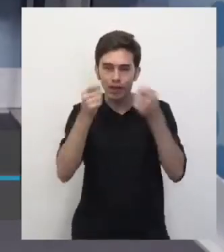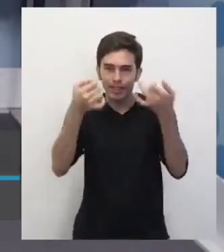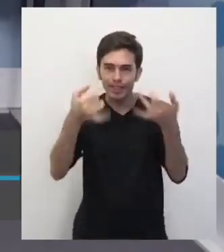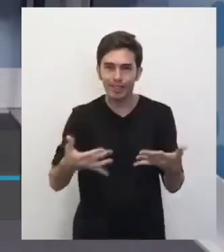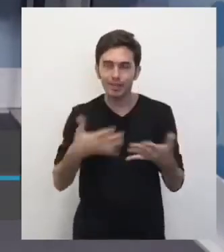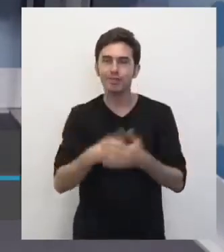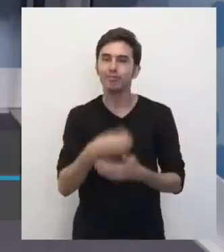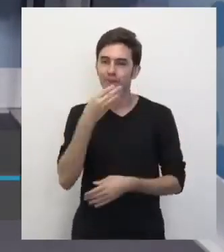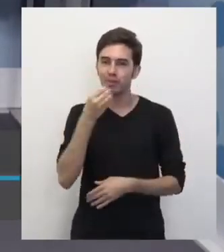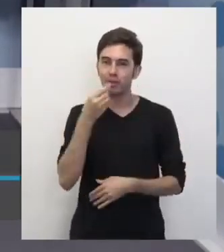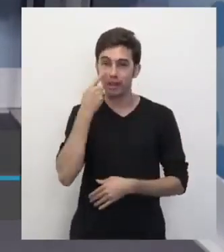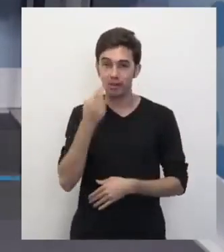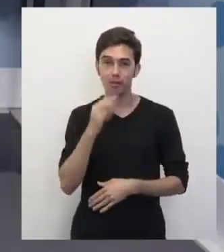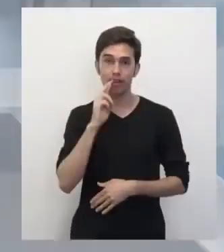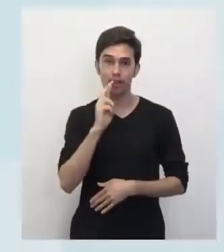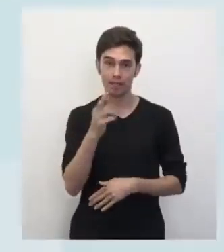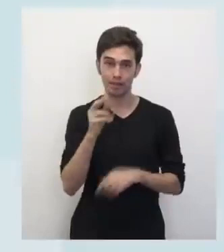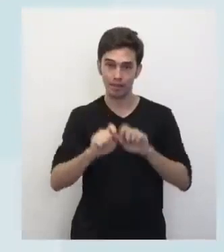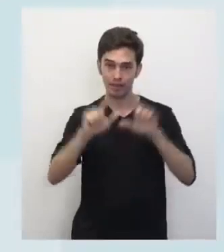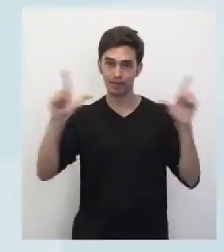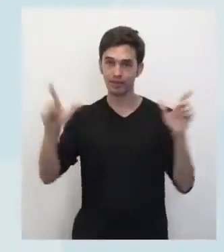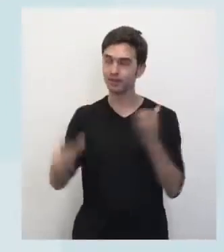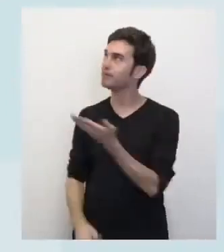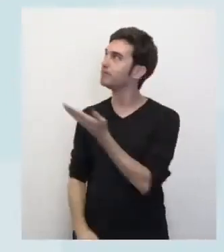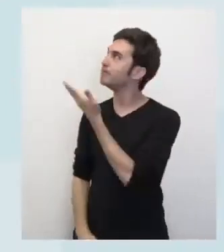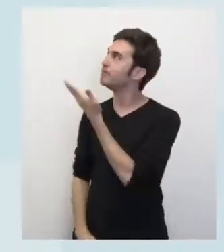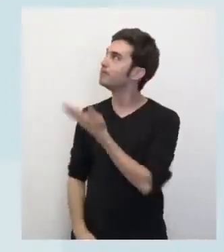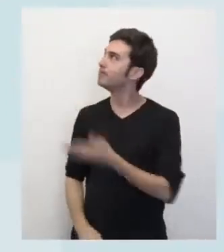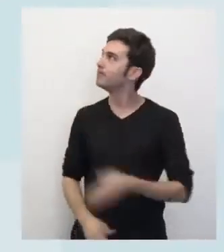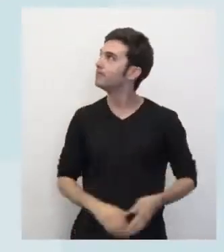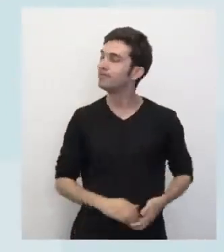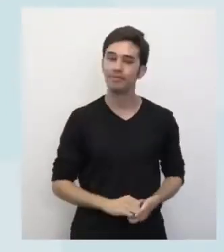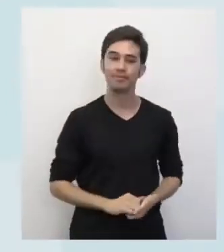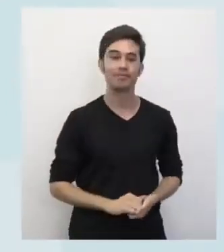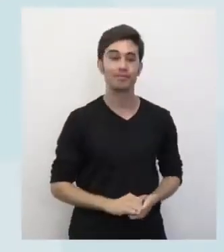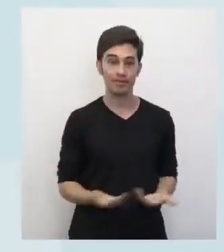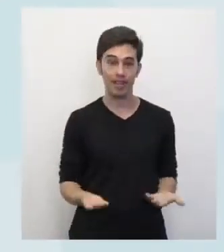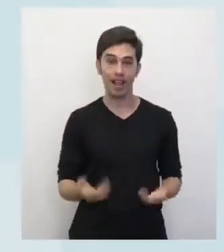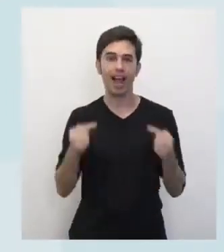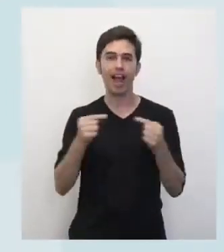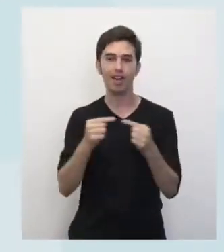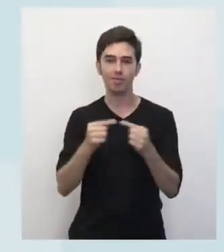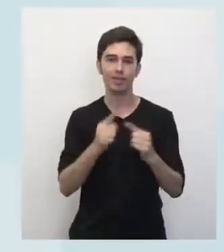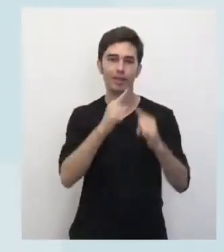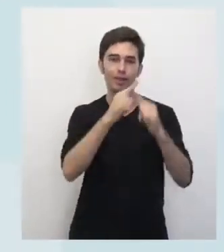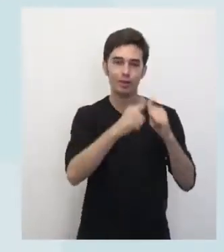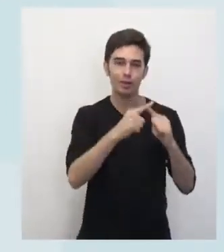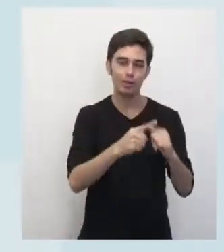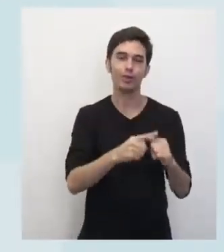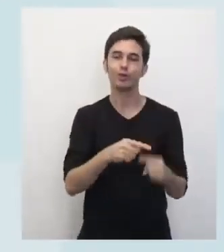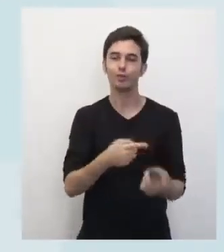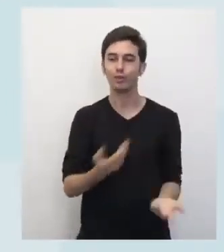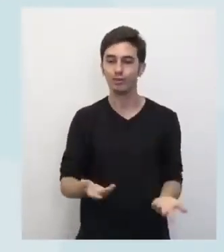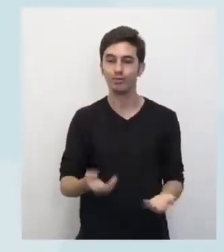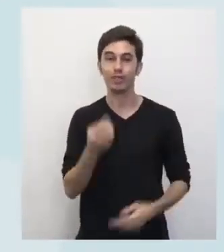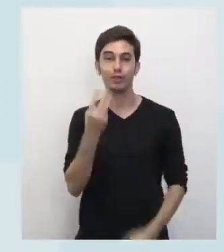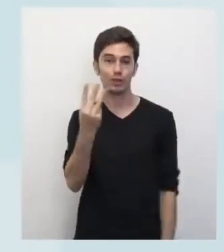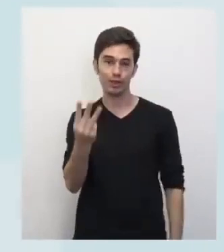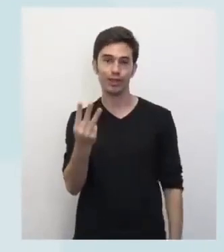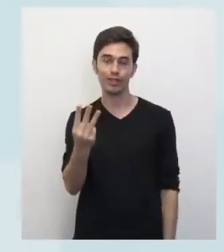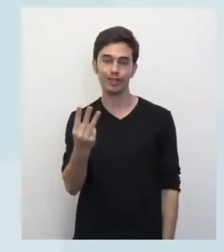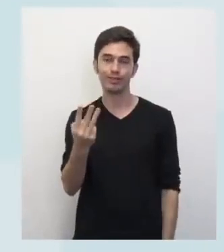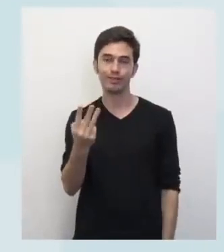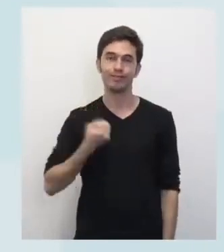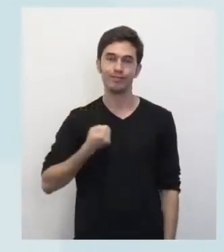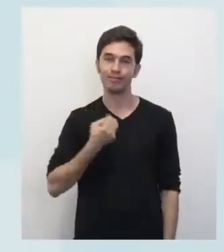Então vamos pôr a resposta aí para quem quiser. Claro, bem simples aí a resposta. Então são os múltiplos, né? Então nós comentamos aqui que são os múltiplos de